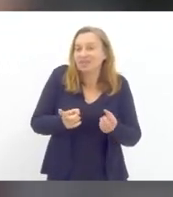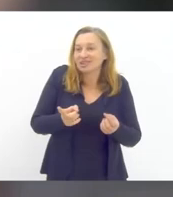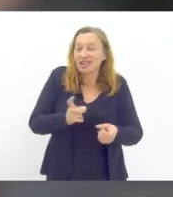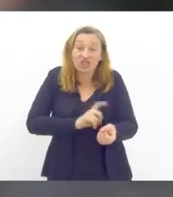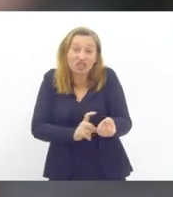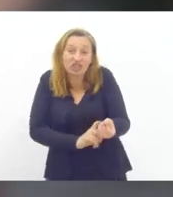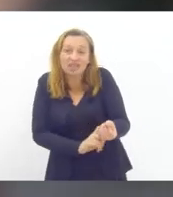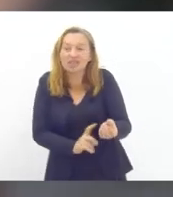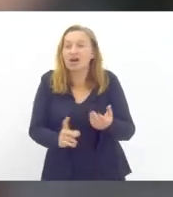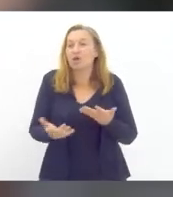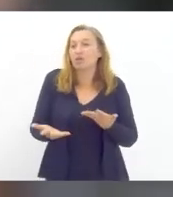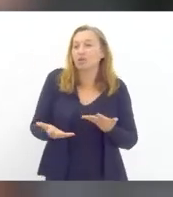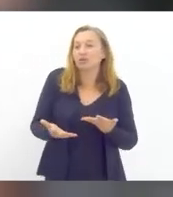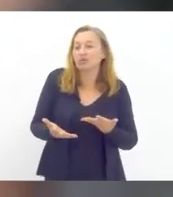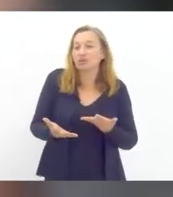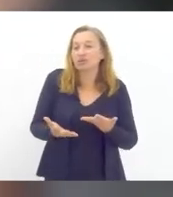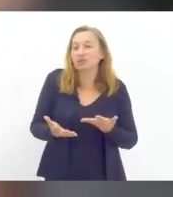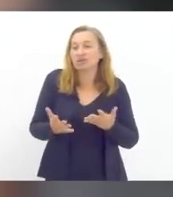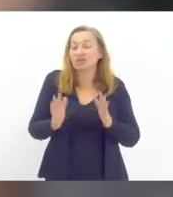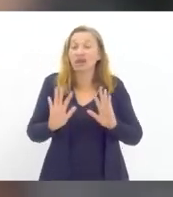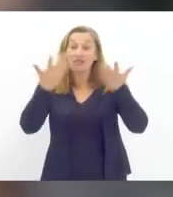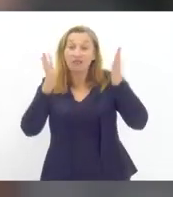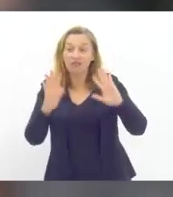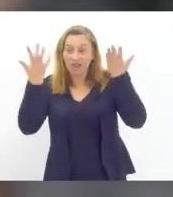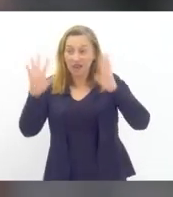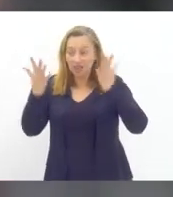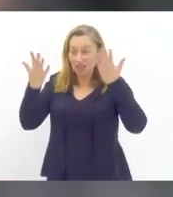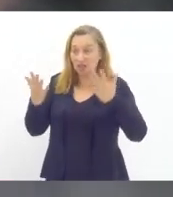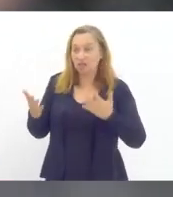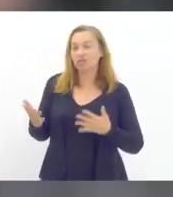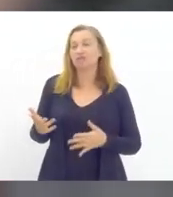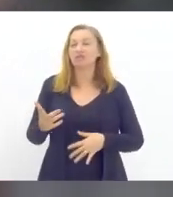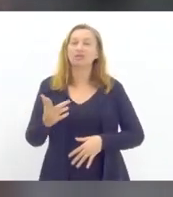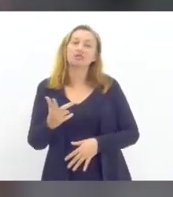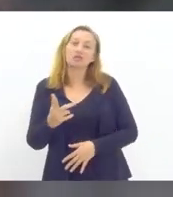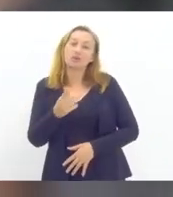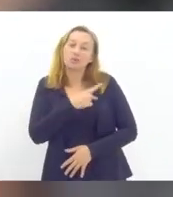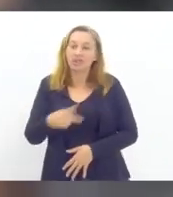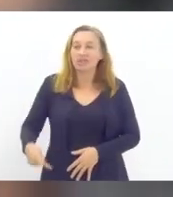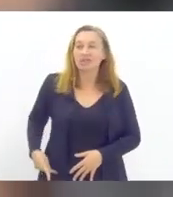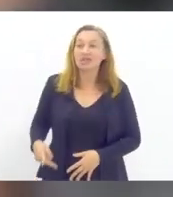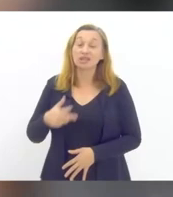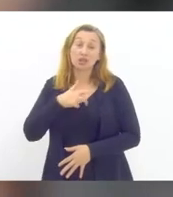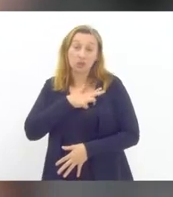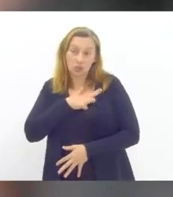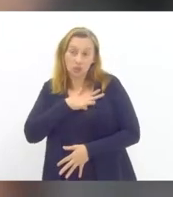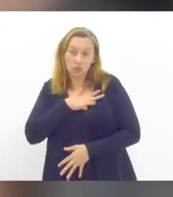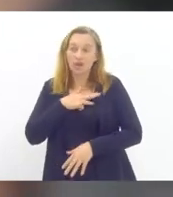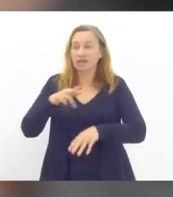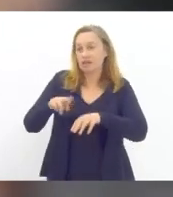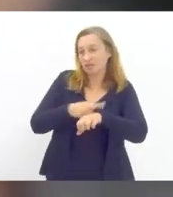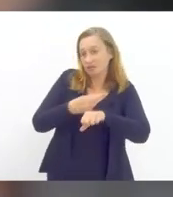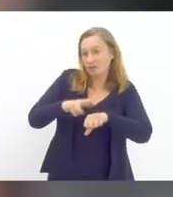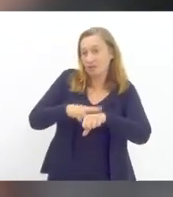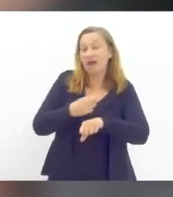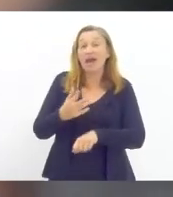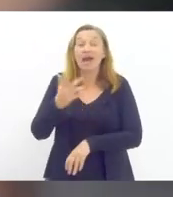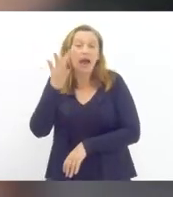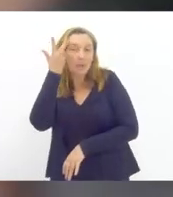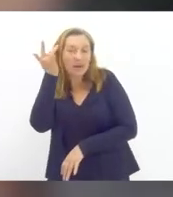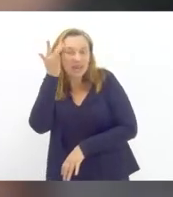organização de eventos que nós estamos tendo o presidente Lula em Belford Roxo e amanhã um grande evento no Complexo do Alemão